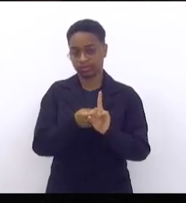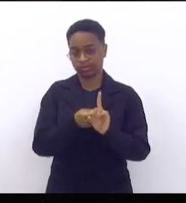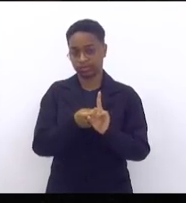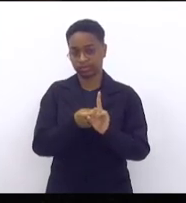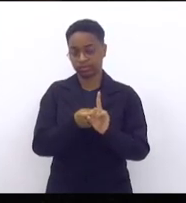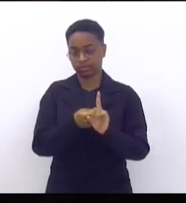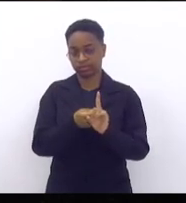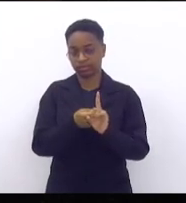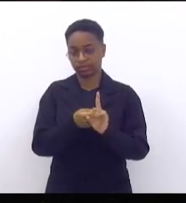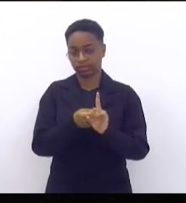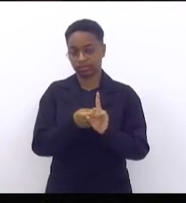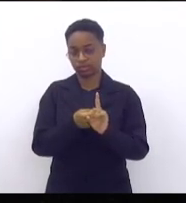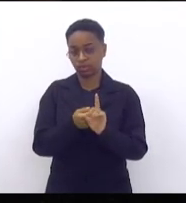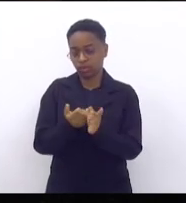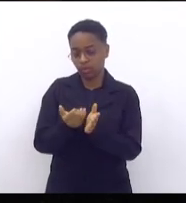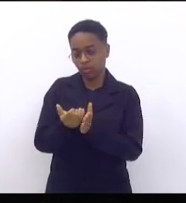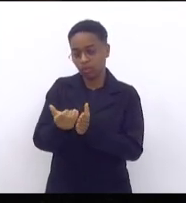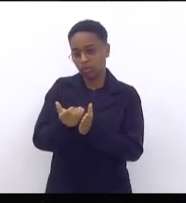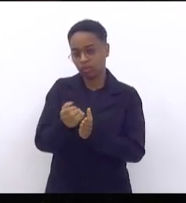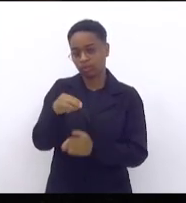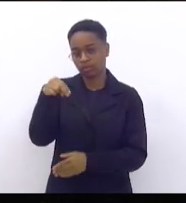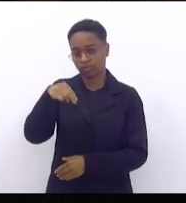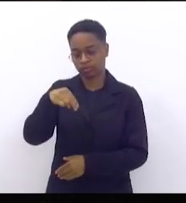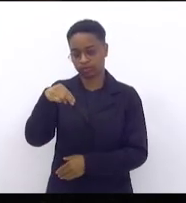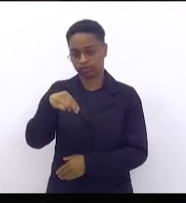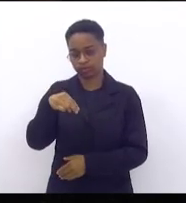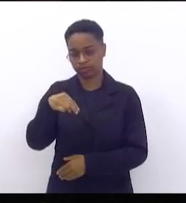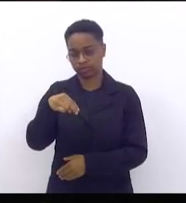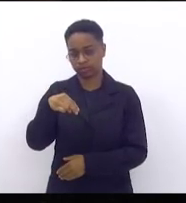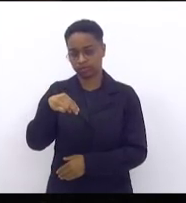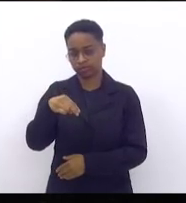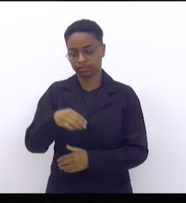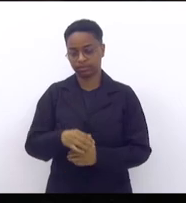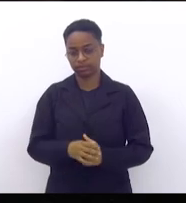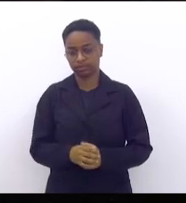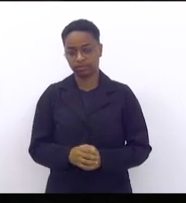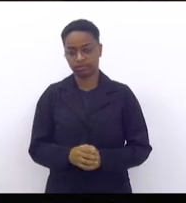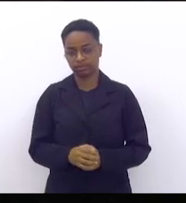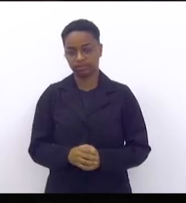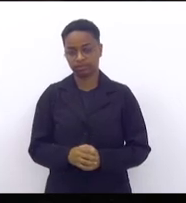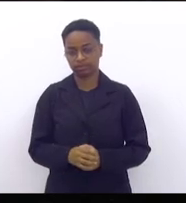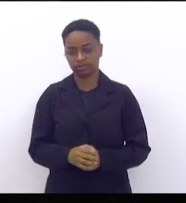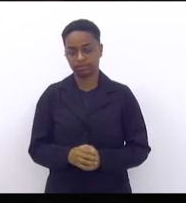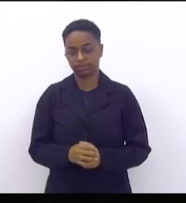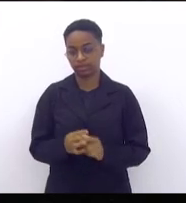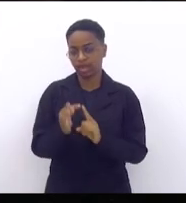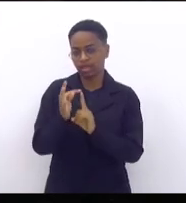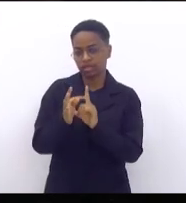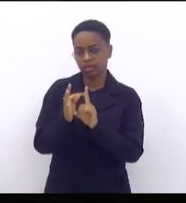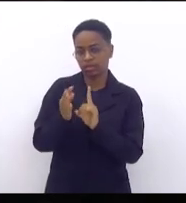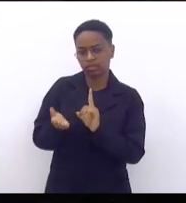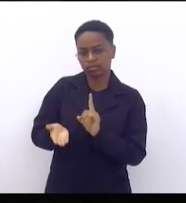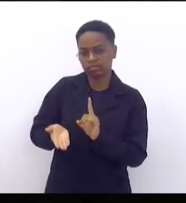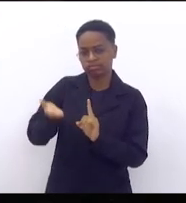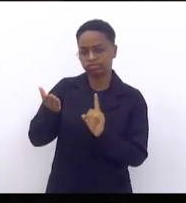começa a chegada de novembro, as temperaturas começam a aumentar,